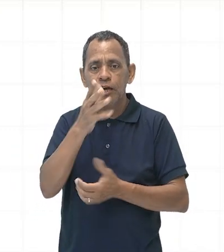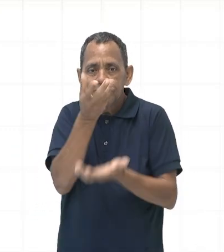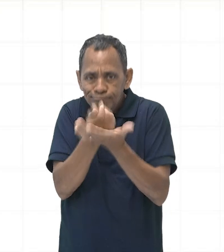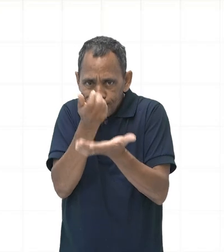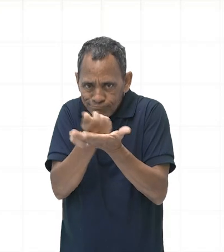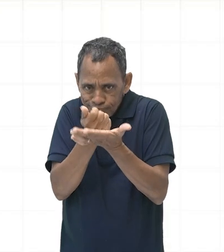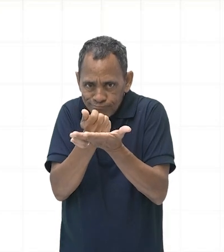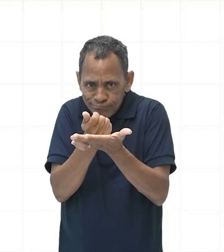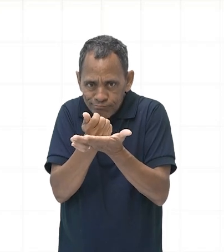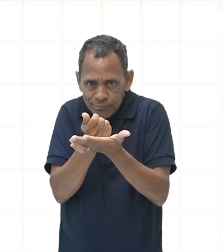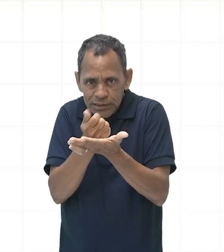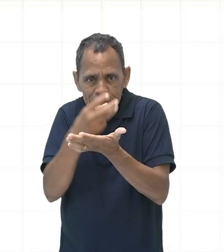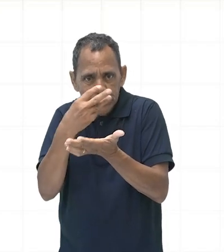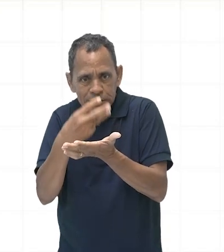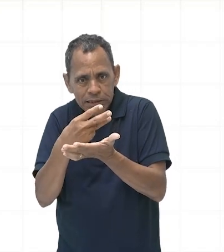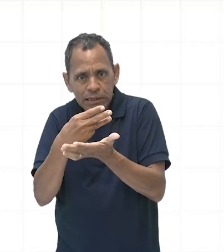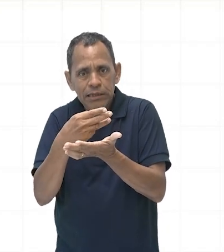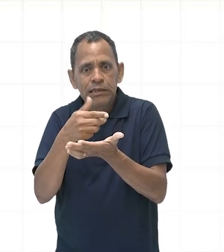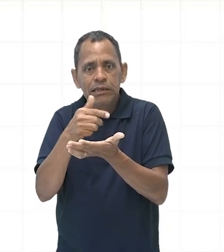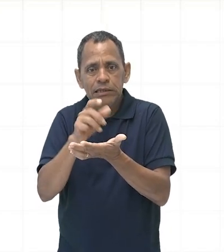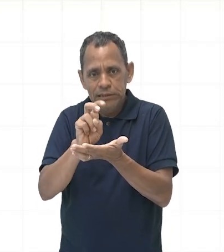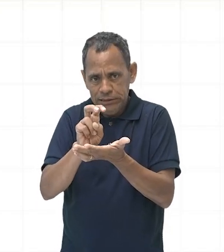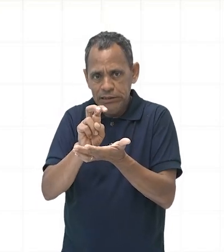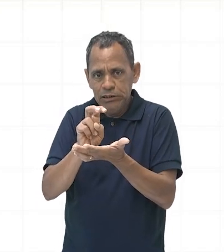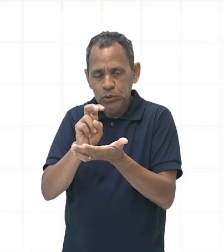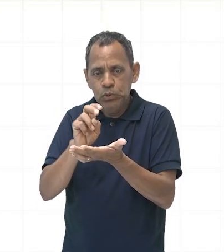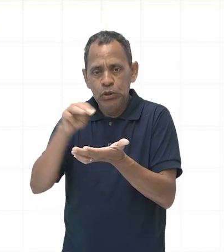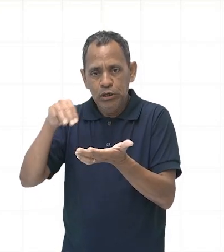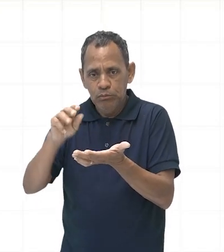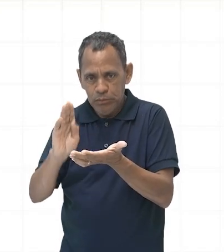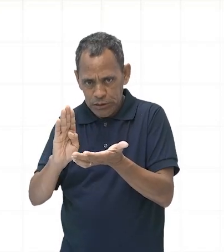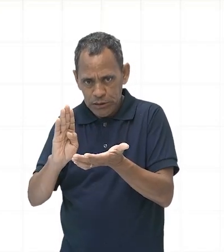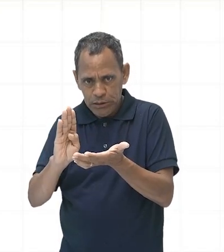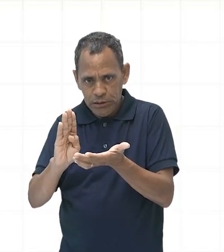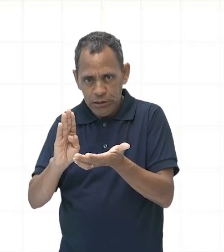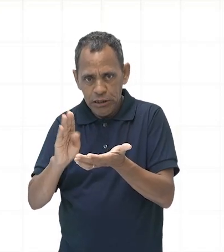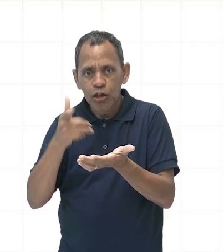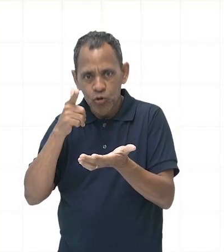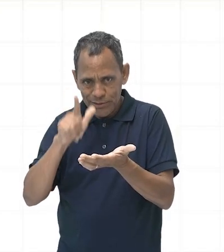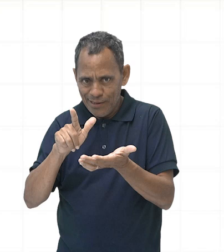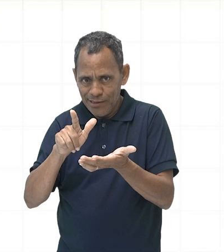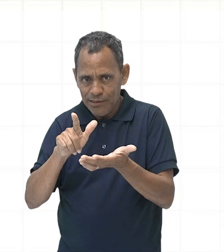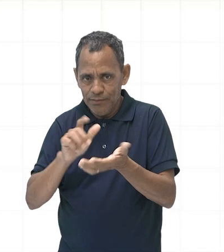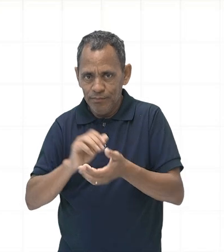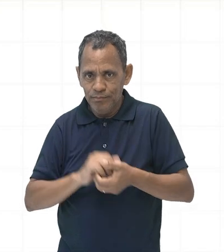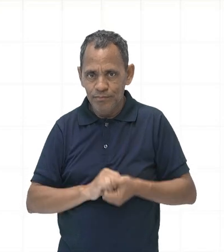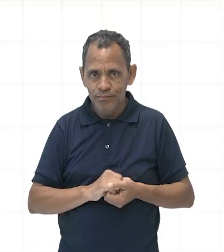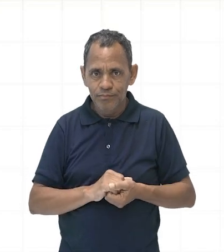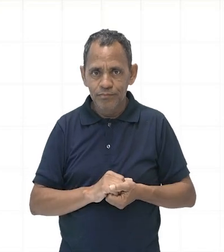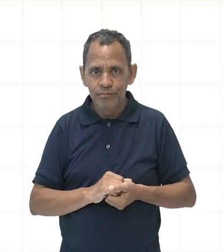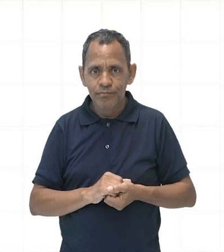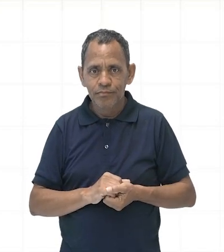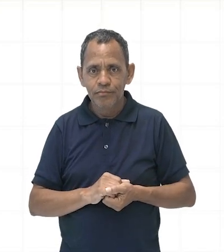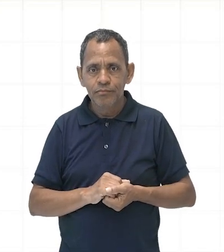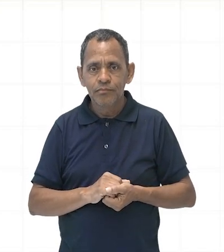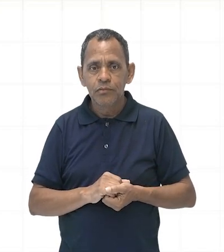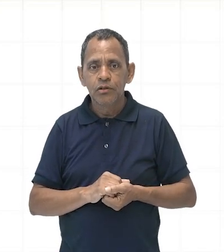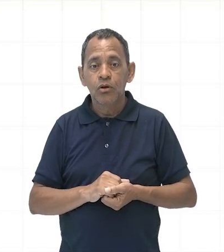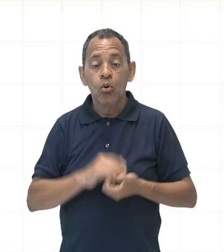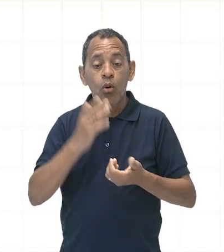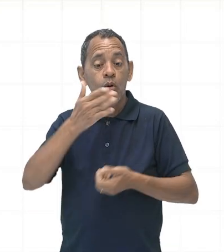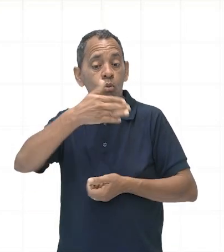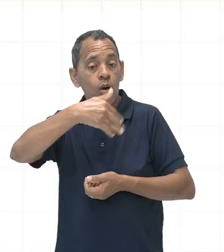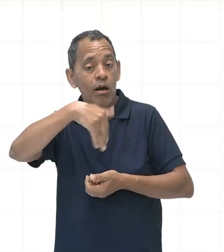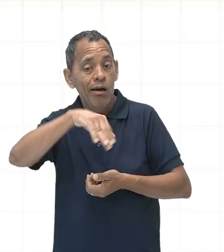365 megabytes? Será se cabe ali dentro? Essa é a pergunta. Uma das perguntas é qual é o